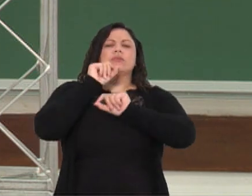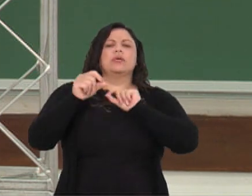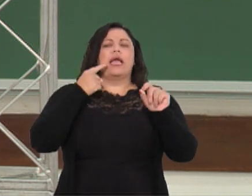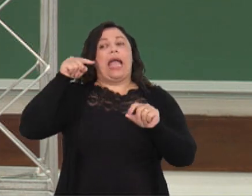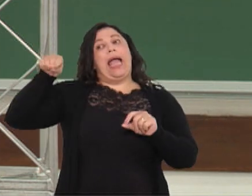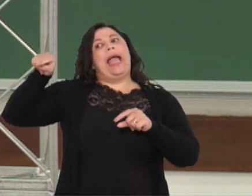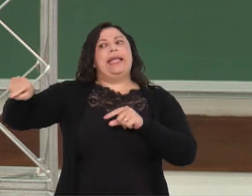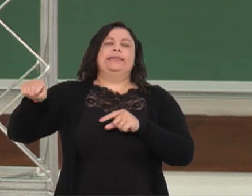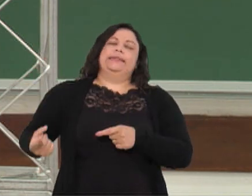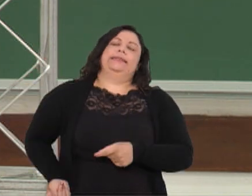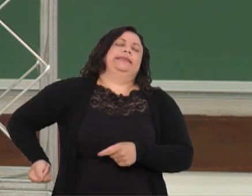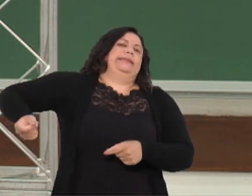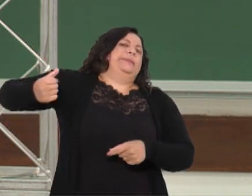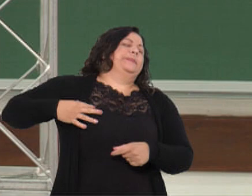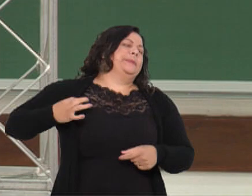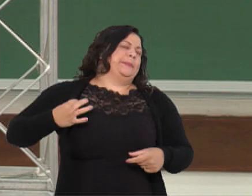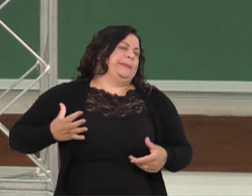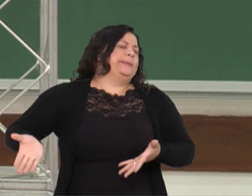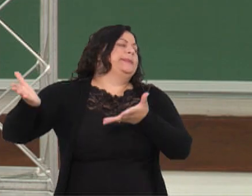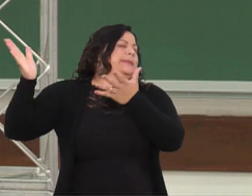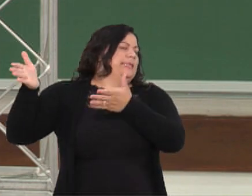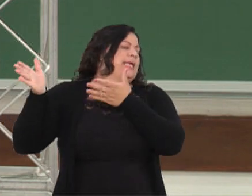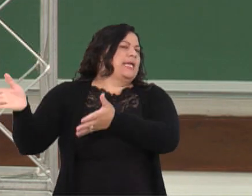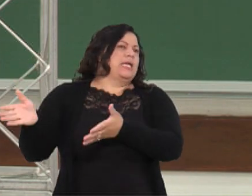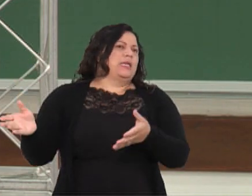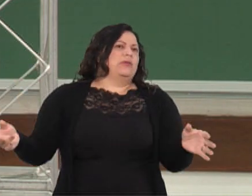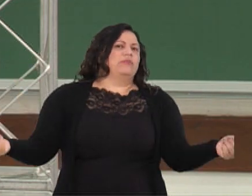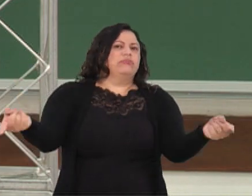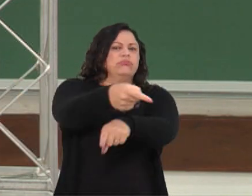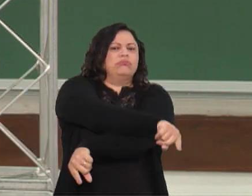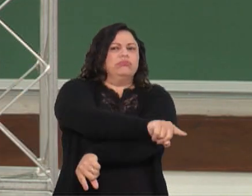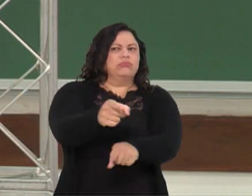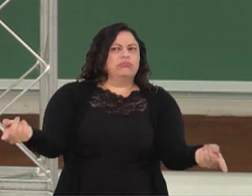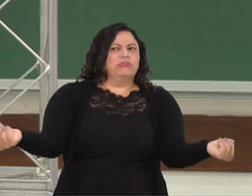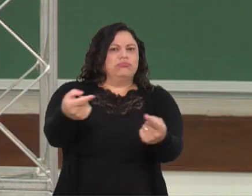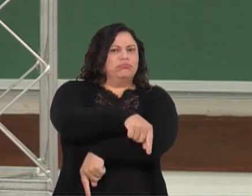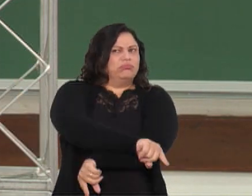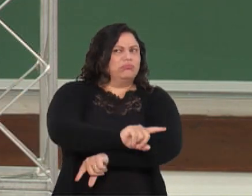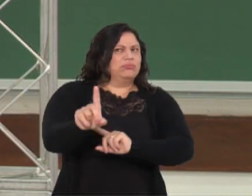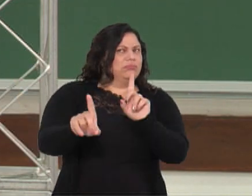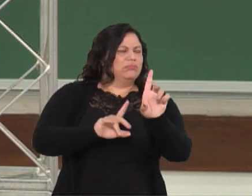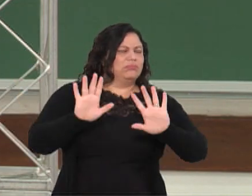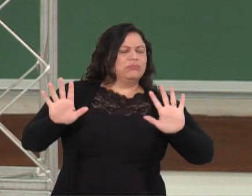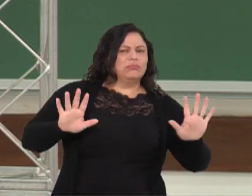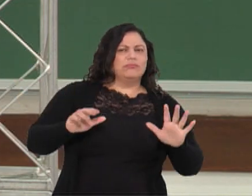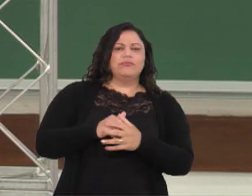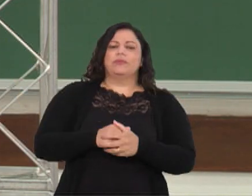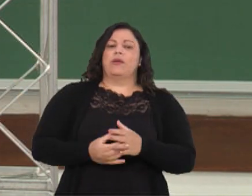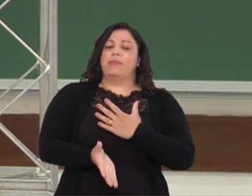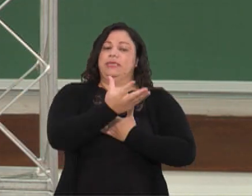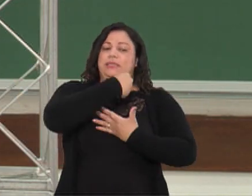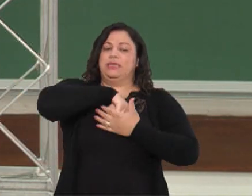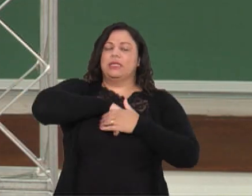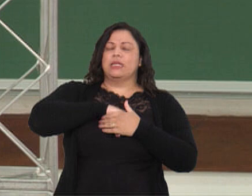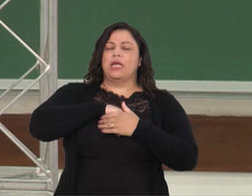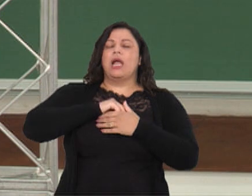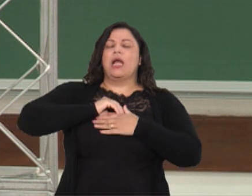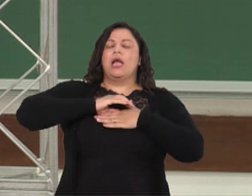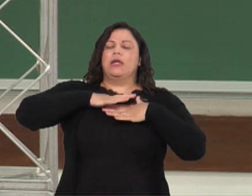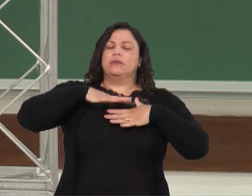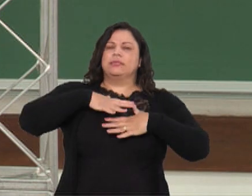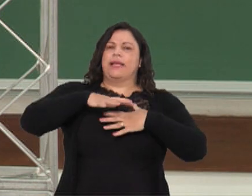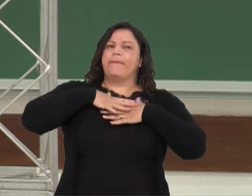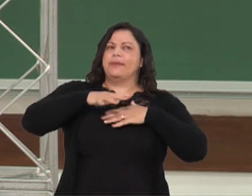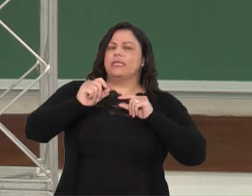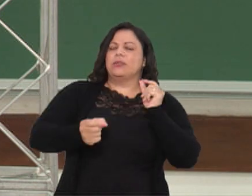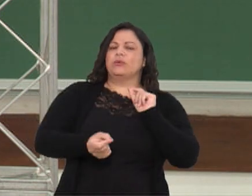colocando uma inversão de valores. Em vez do valor ser a ação da pessoa interna, está colocando só como